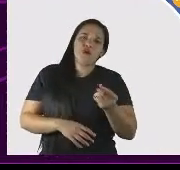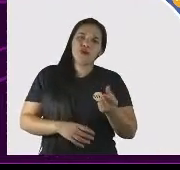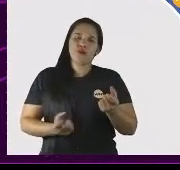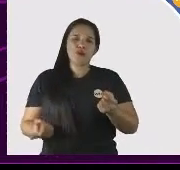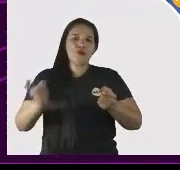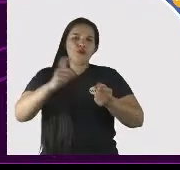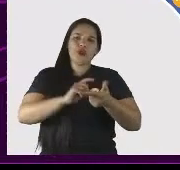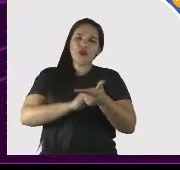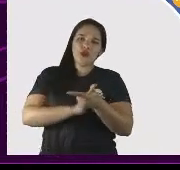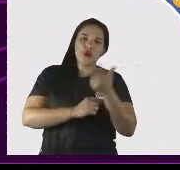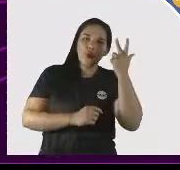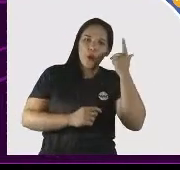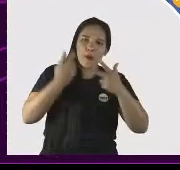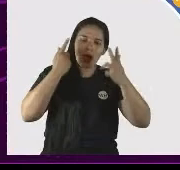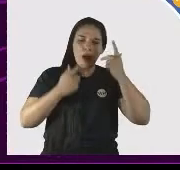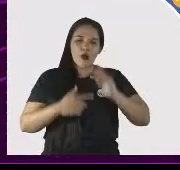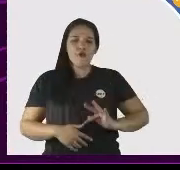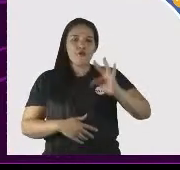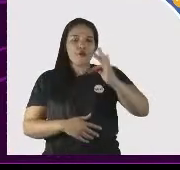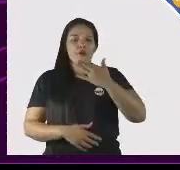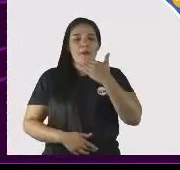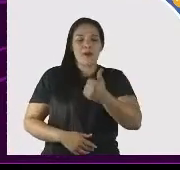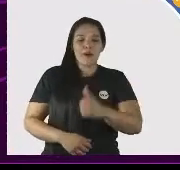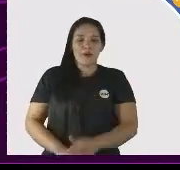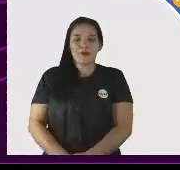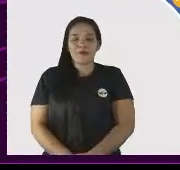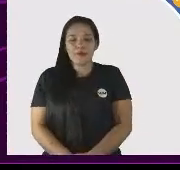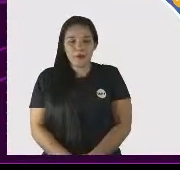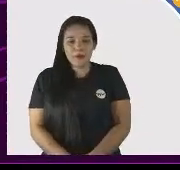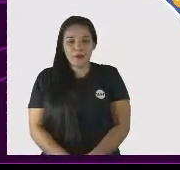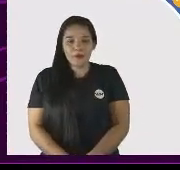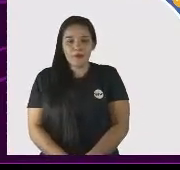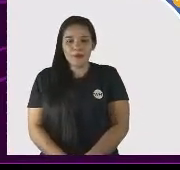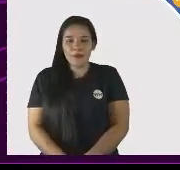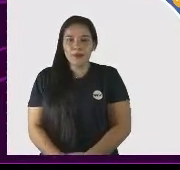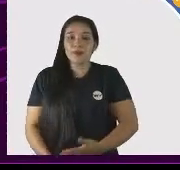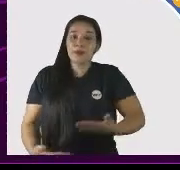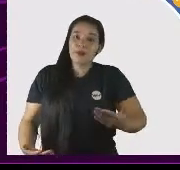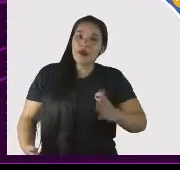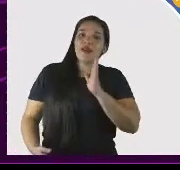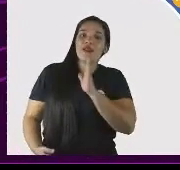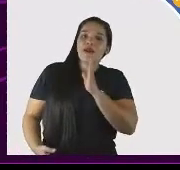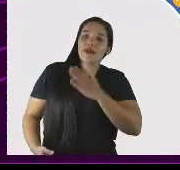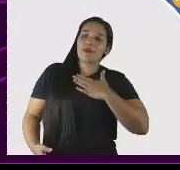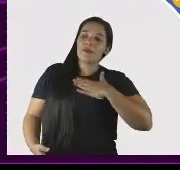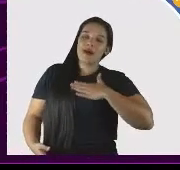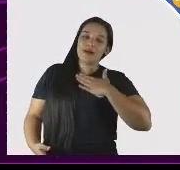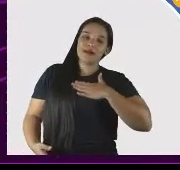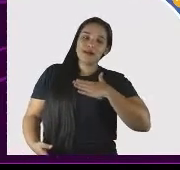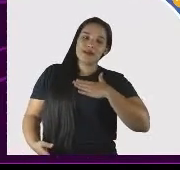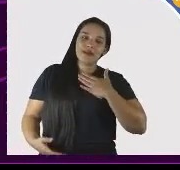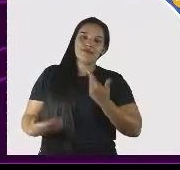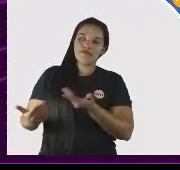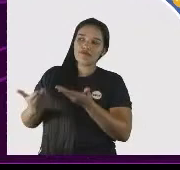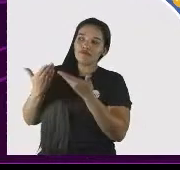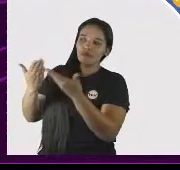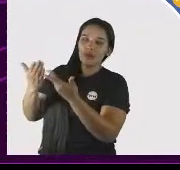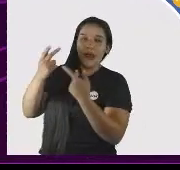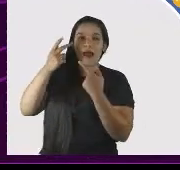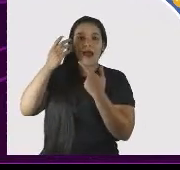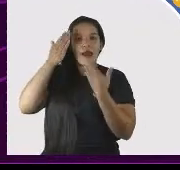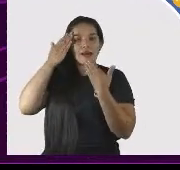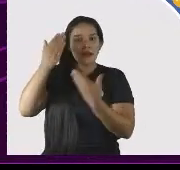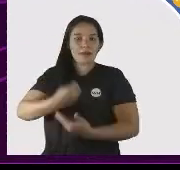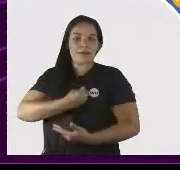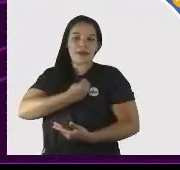para que a gente tem aí um futuro muito melhor legal pessoal mais uma vertente do nosso da automotivo Ibis agradecemos a presença